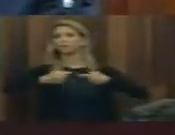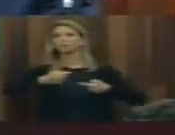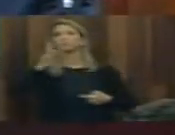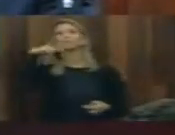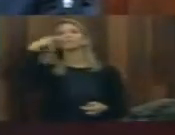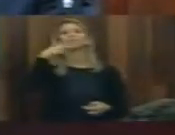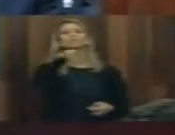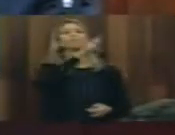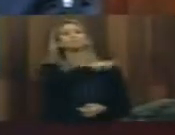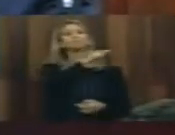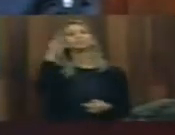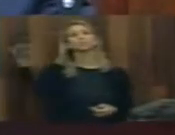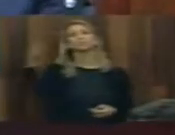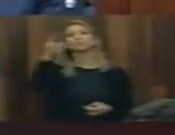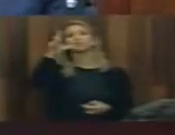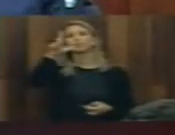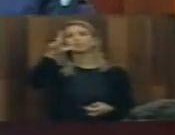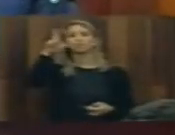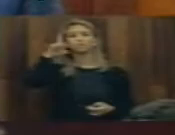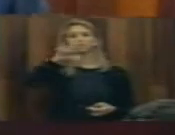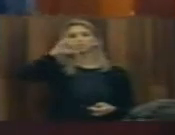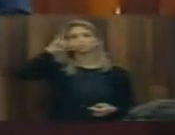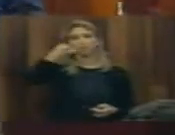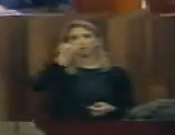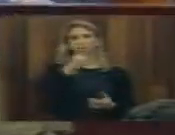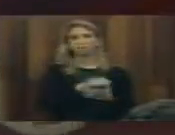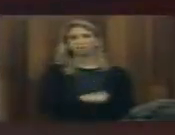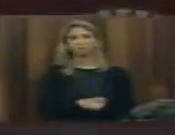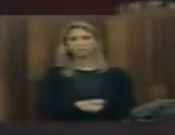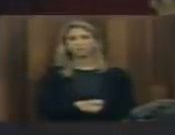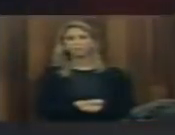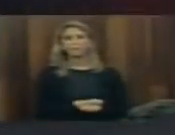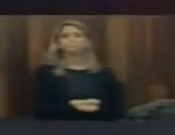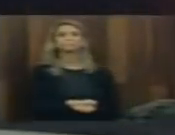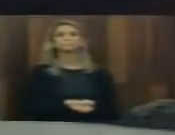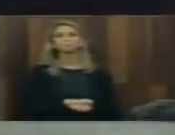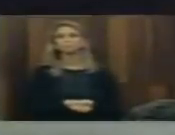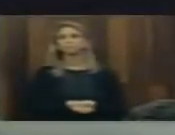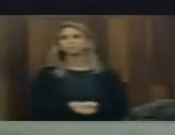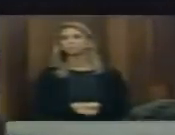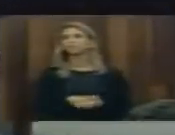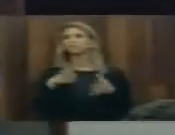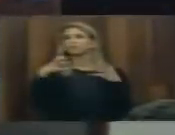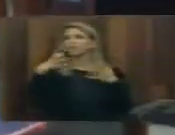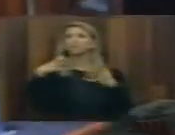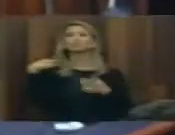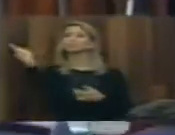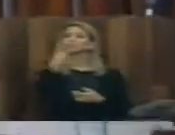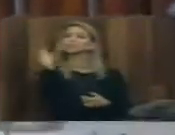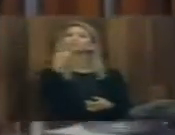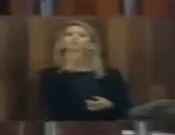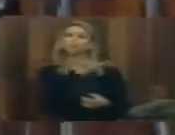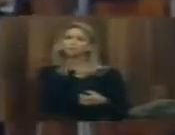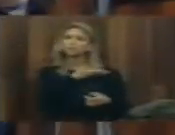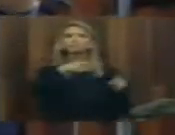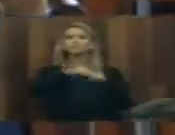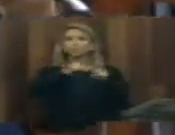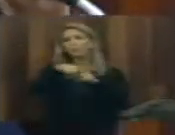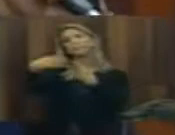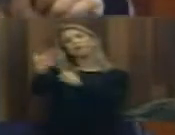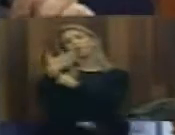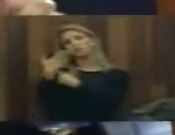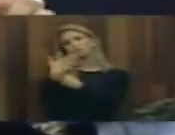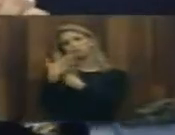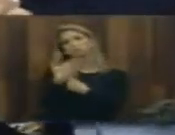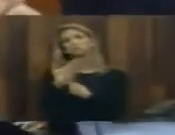Para discutir, vereadora Letícia Jó. Ressaltando aos nobres colegas, né, que possamos derrubar, que esse também é um